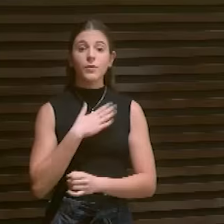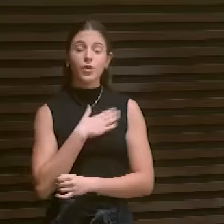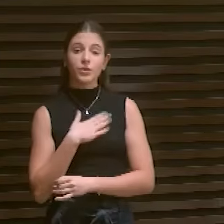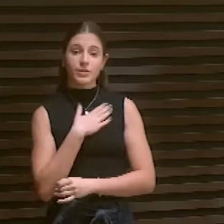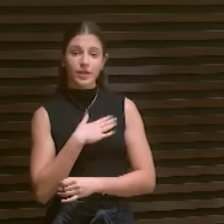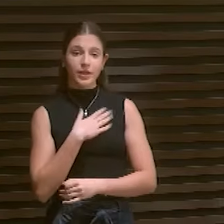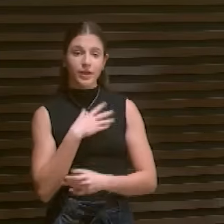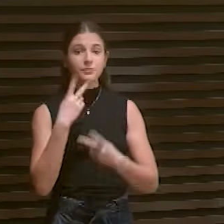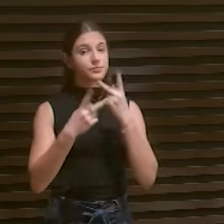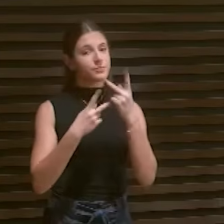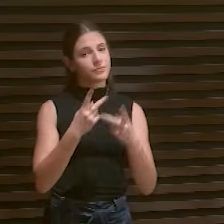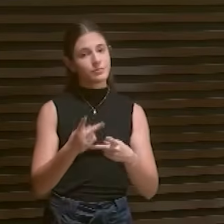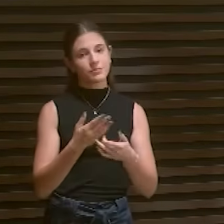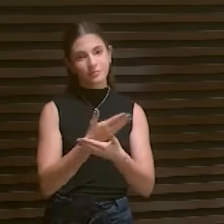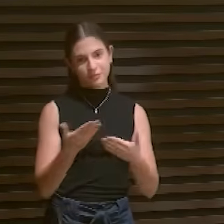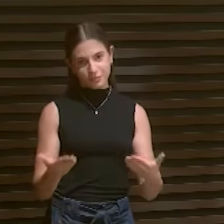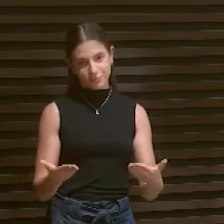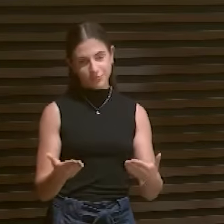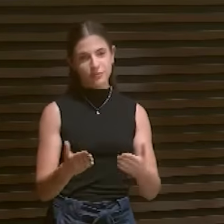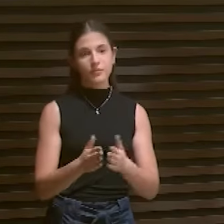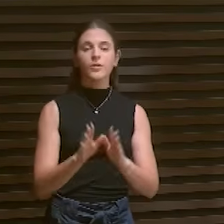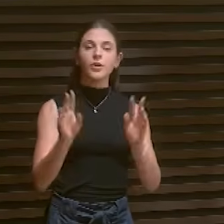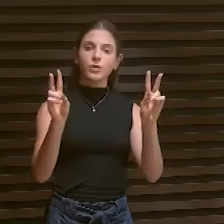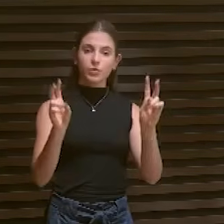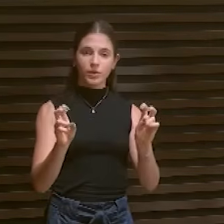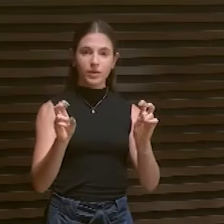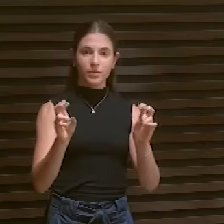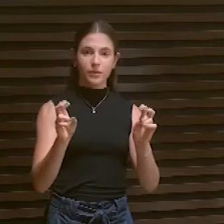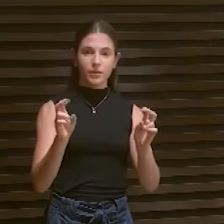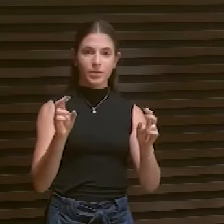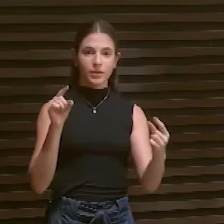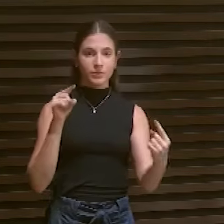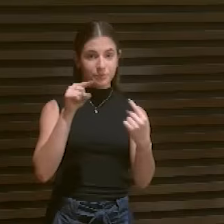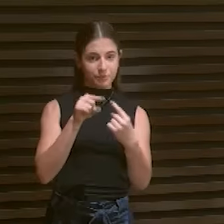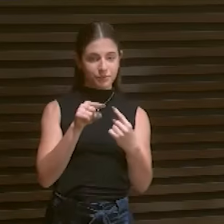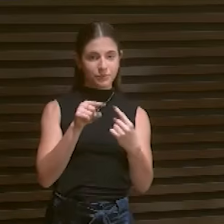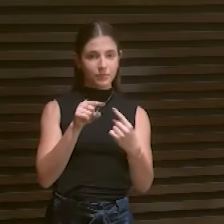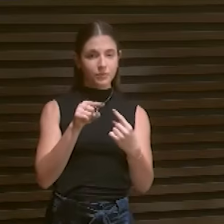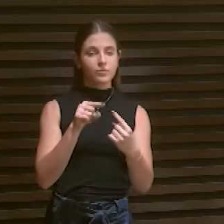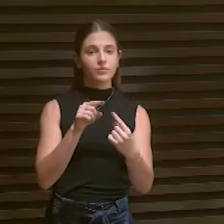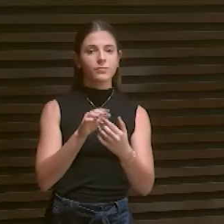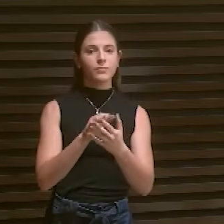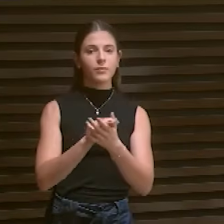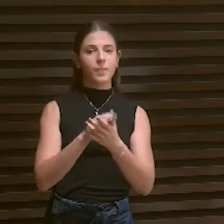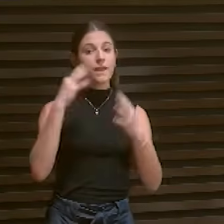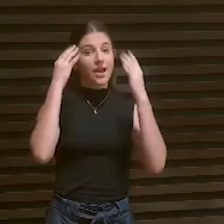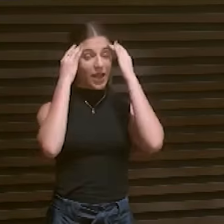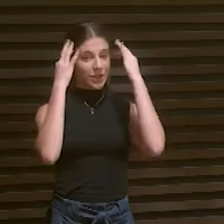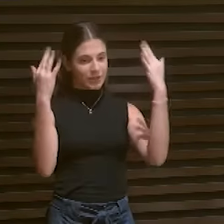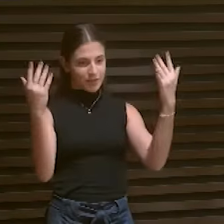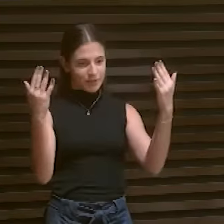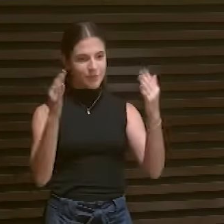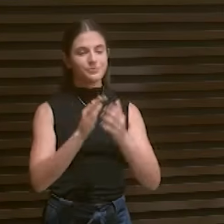com vocês hoje sobre um tema que está relacionado a essa questão da distração, digamos